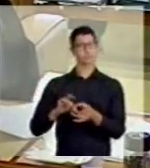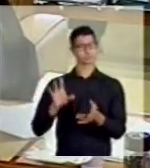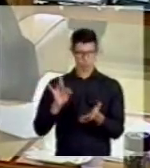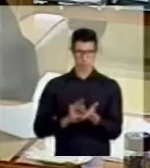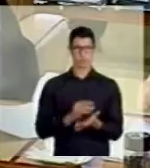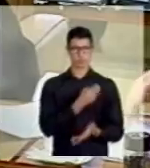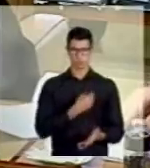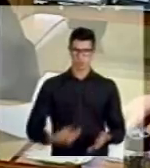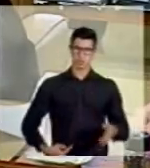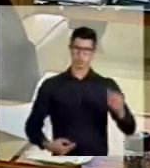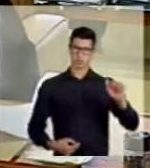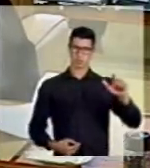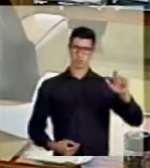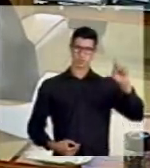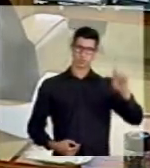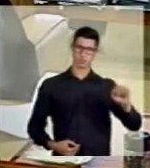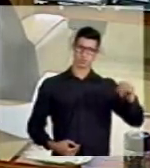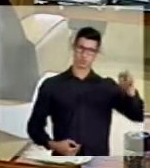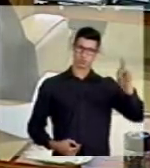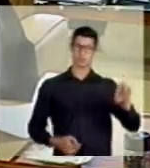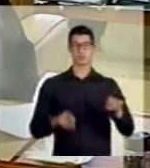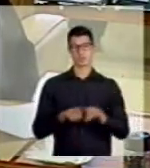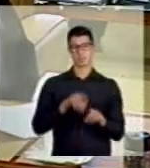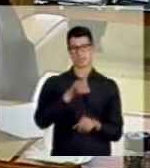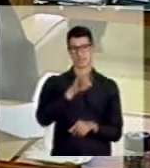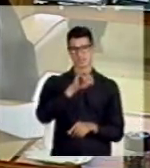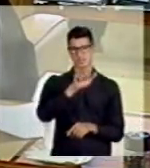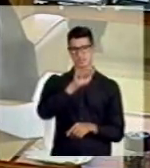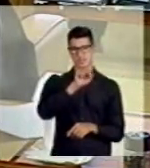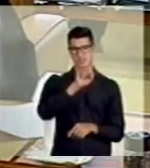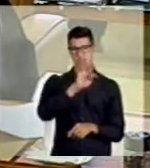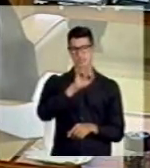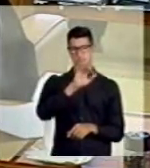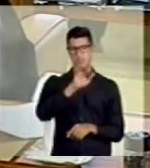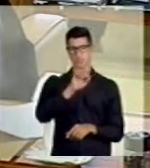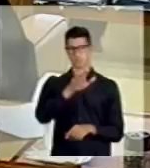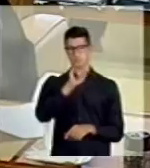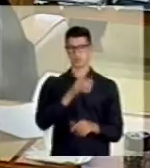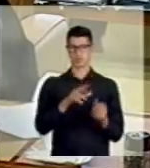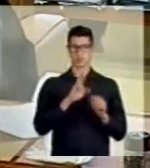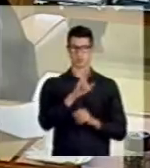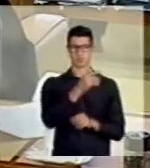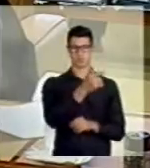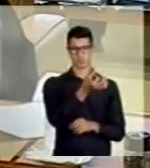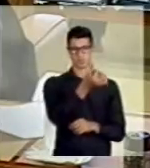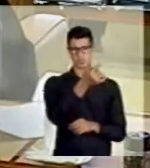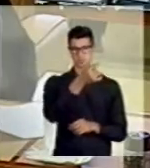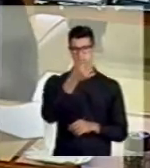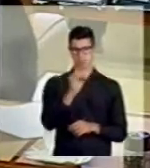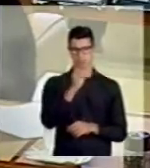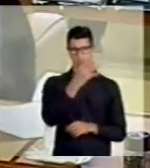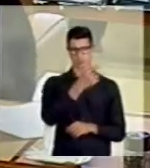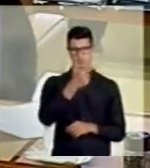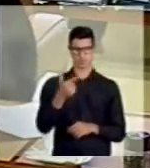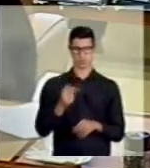pelos ministros Alexandre de Moraes e Dias Toffoli, no julgamento do recurso extraordinário 670-422, processo